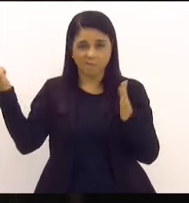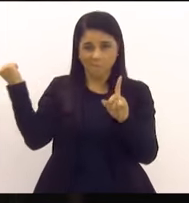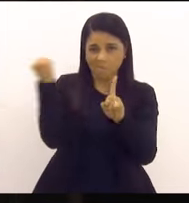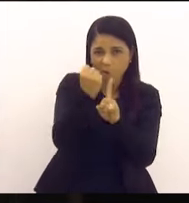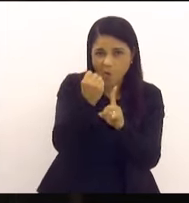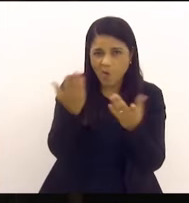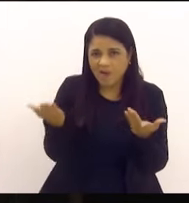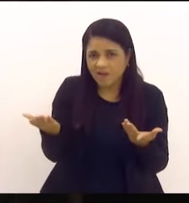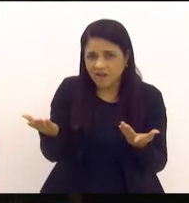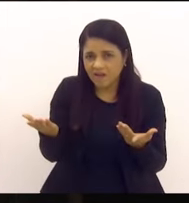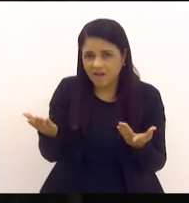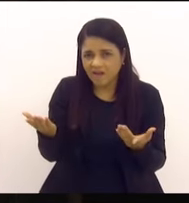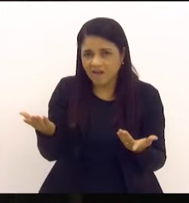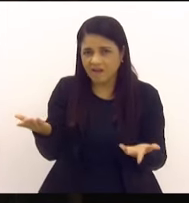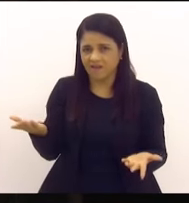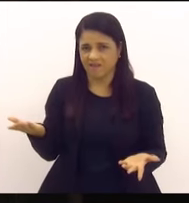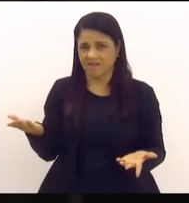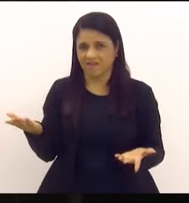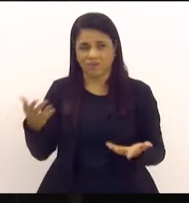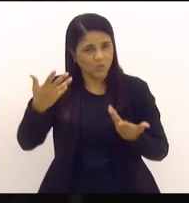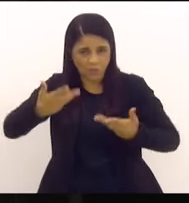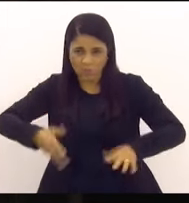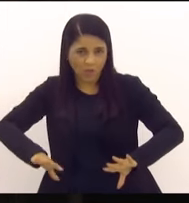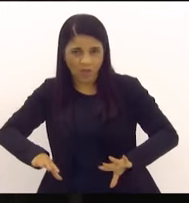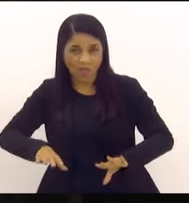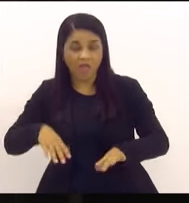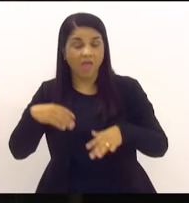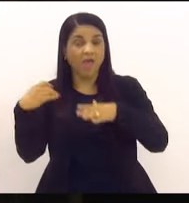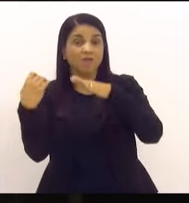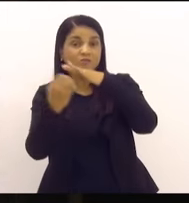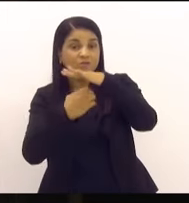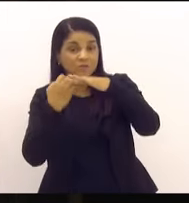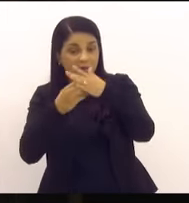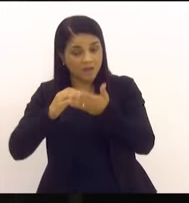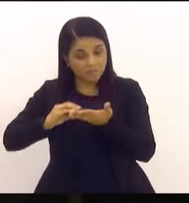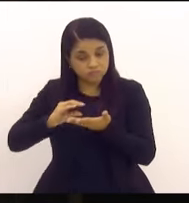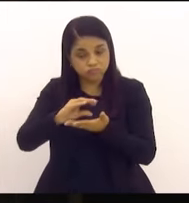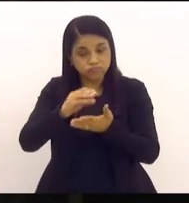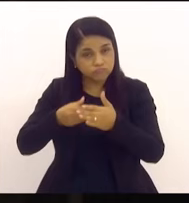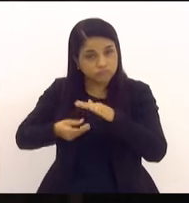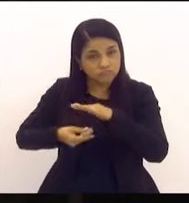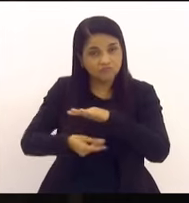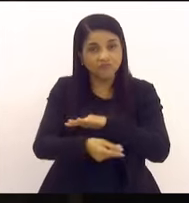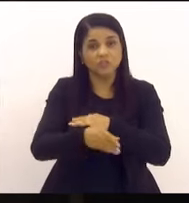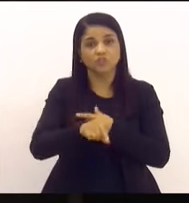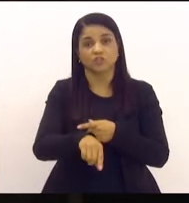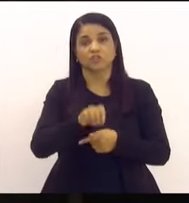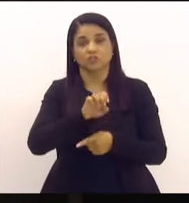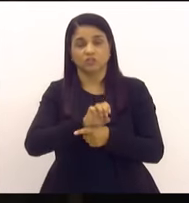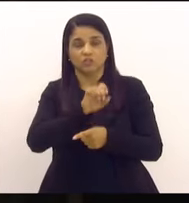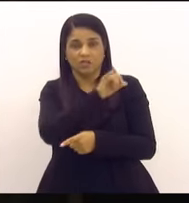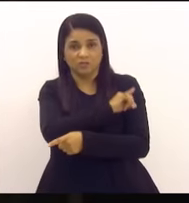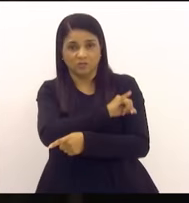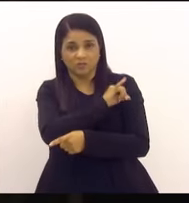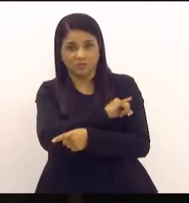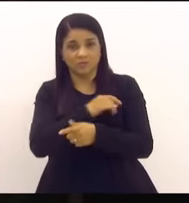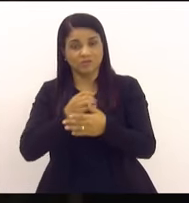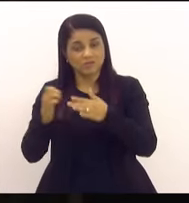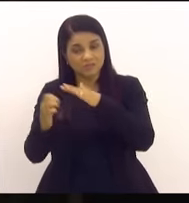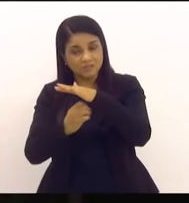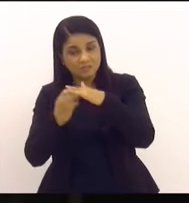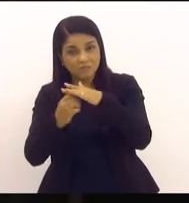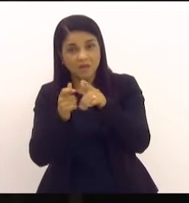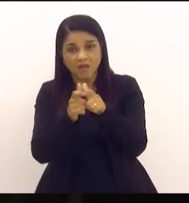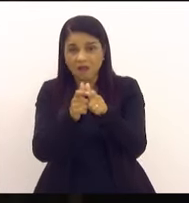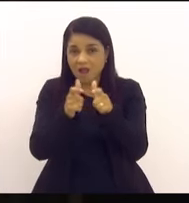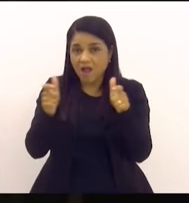esfaqueado. Os empresários querem investir no Estado. Os empresários que já estão investindo querem